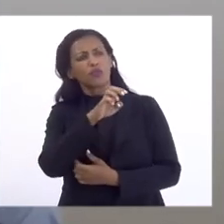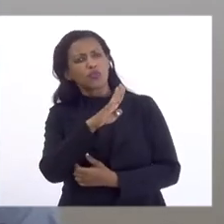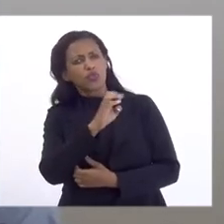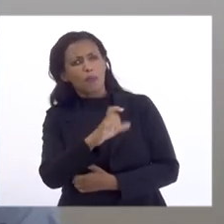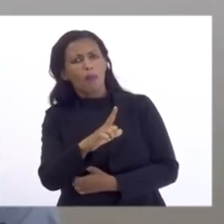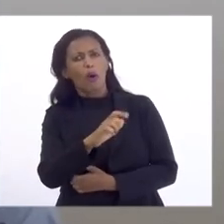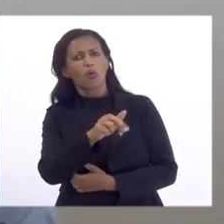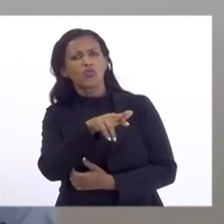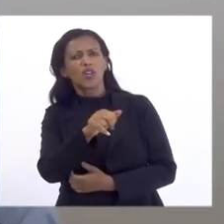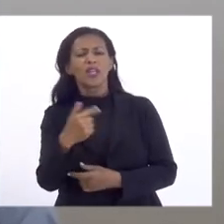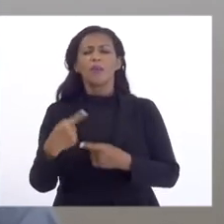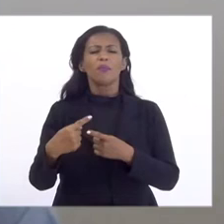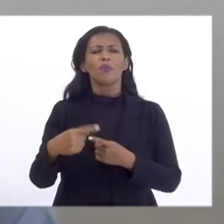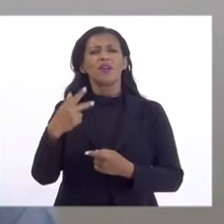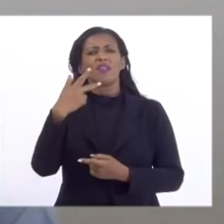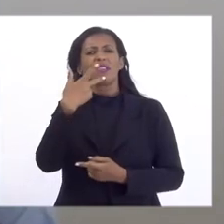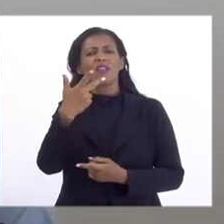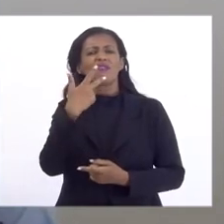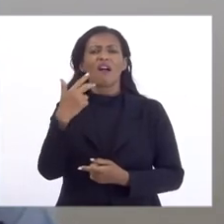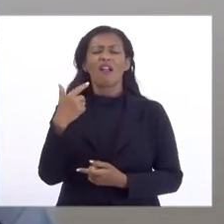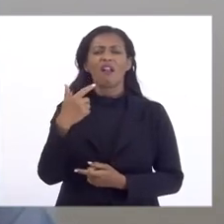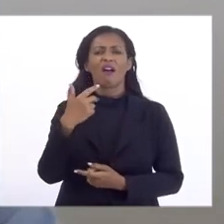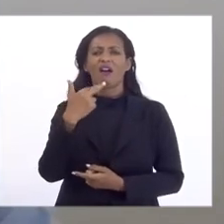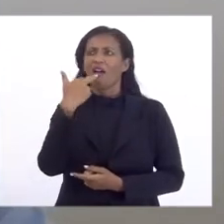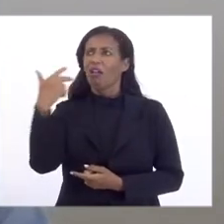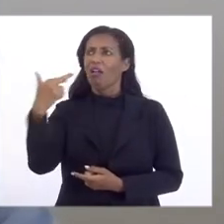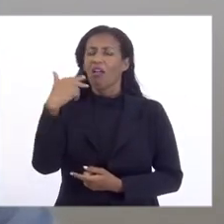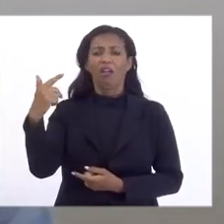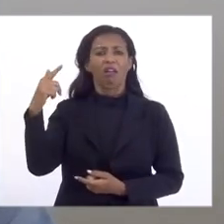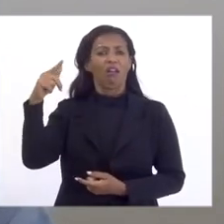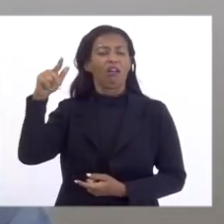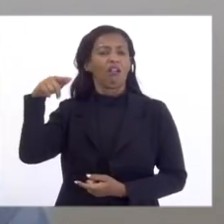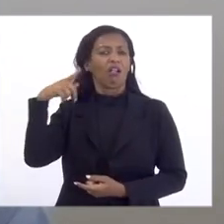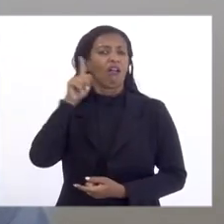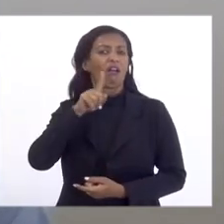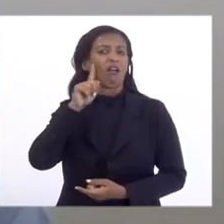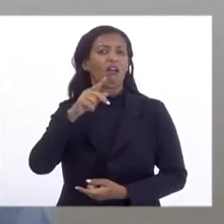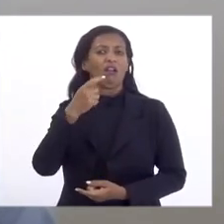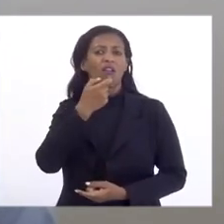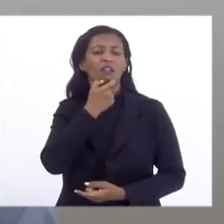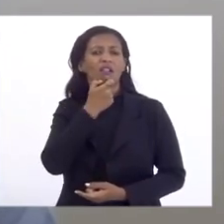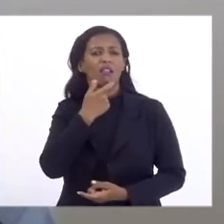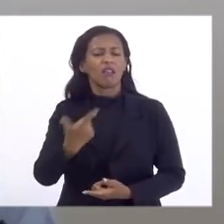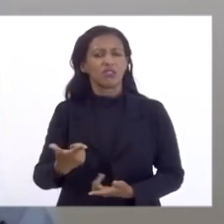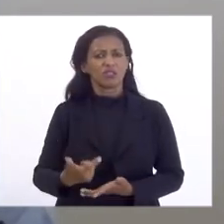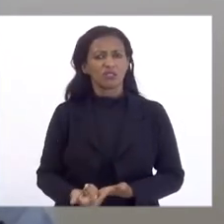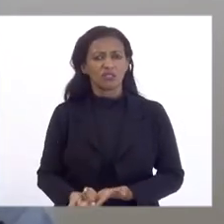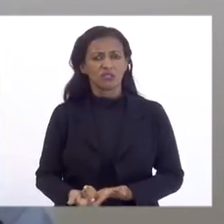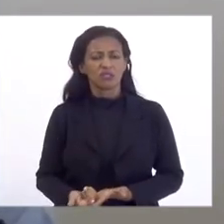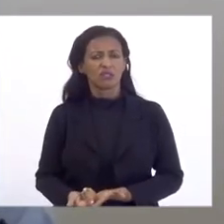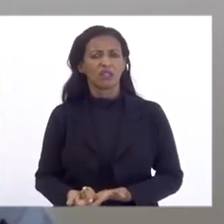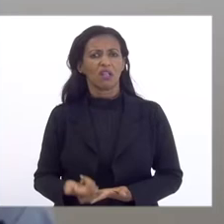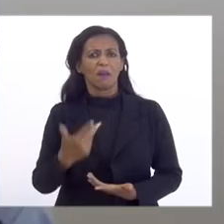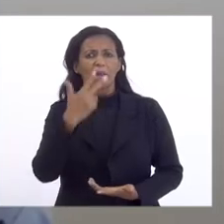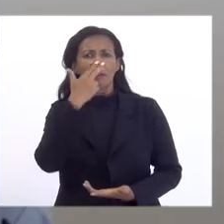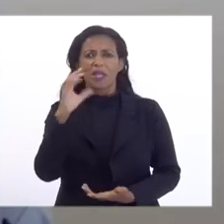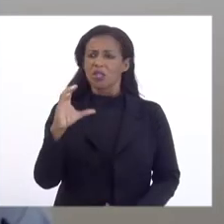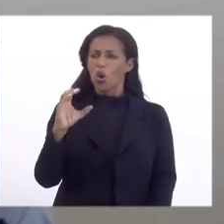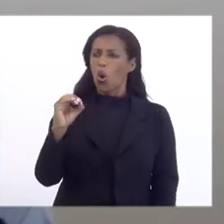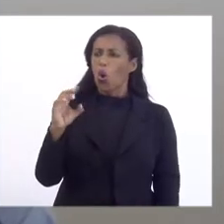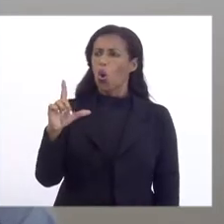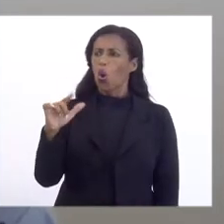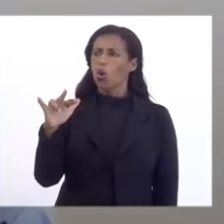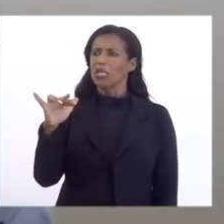é a necessidade de usar uma expressão estrangeira? Aliás, em geral, é sempre em inglês. É um colonialismo cultural